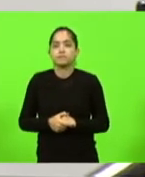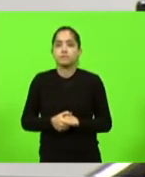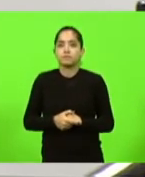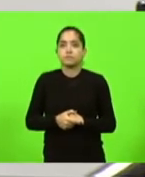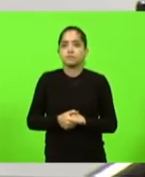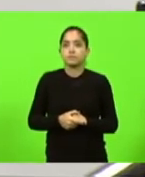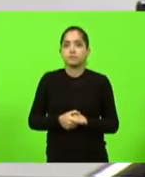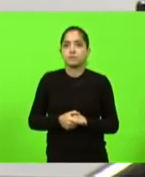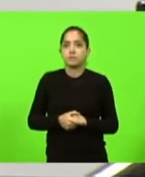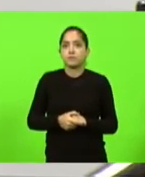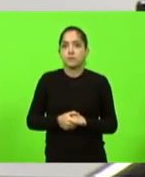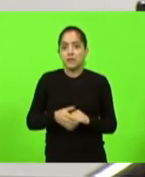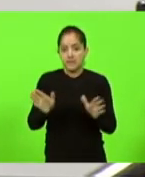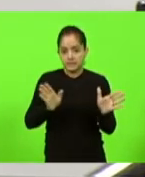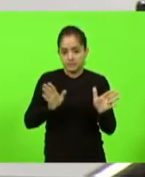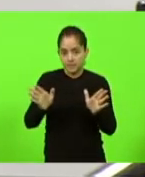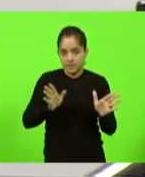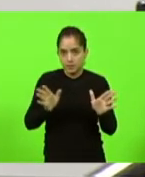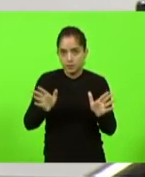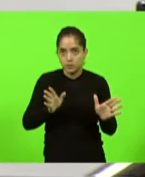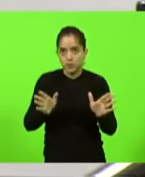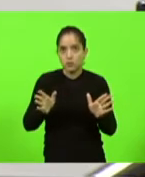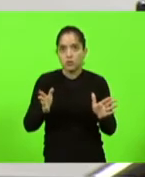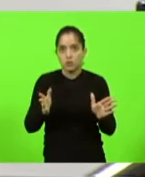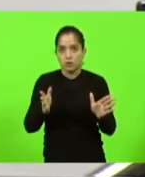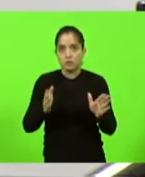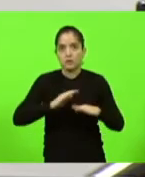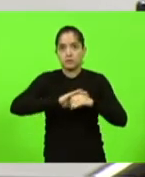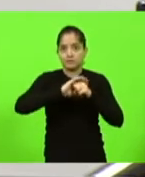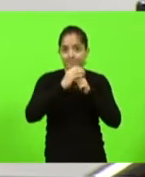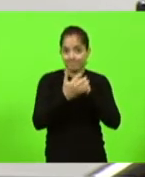Nós estamos vendo no período da pandemia o quanto tem subido os preços.